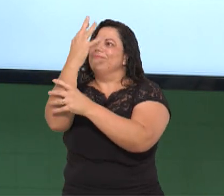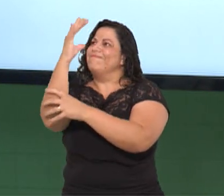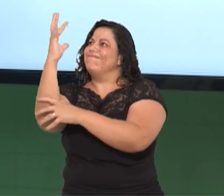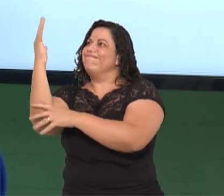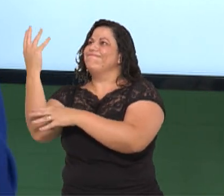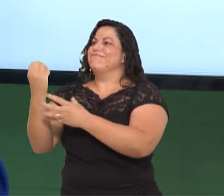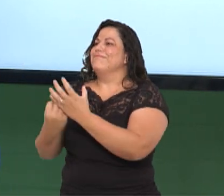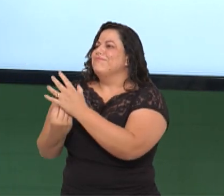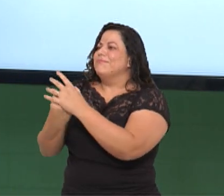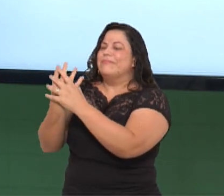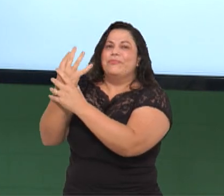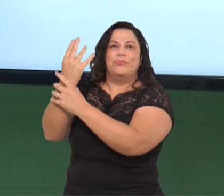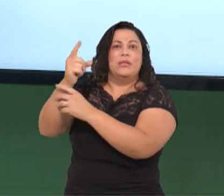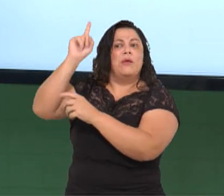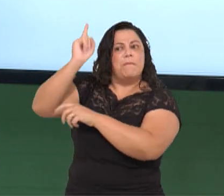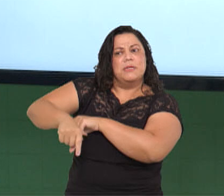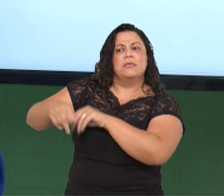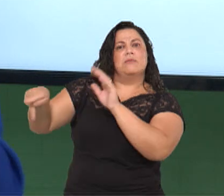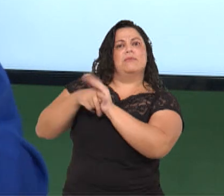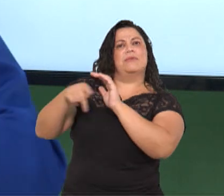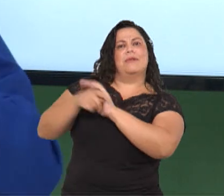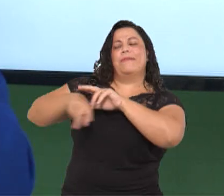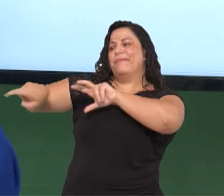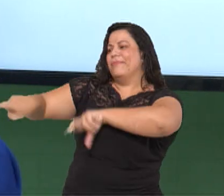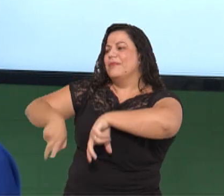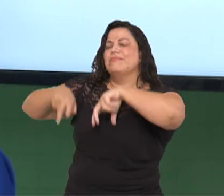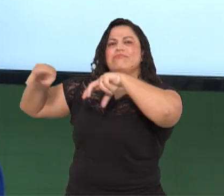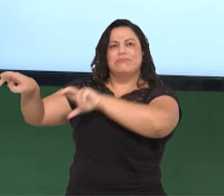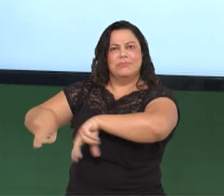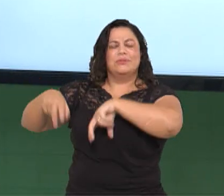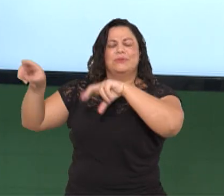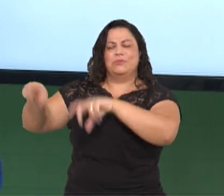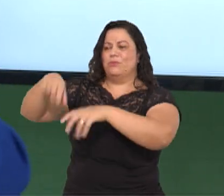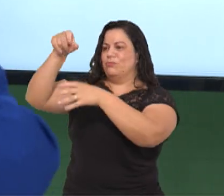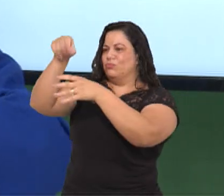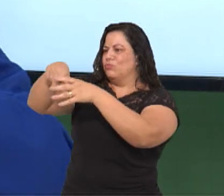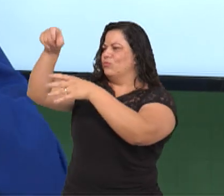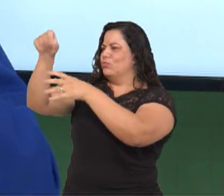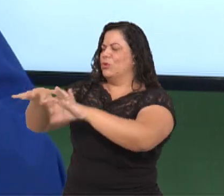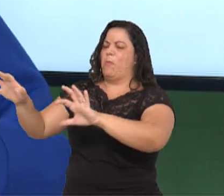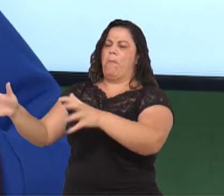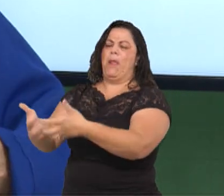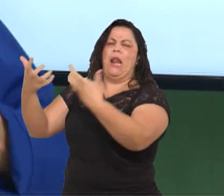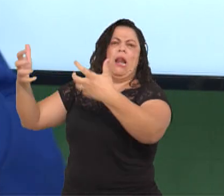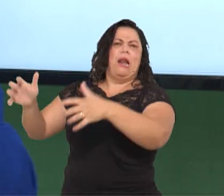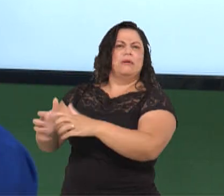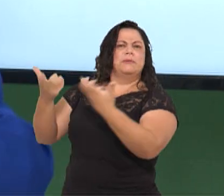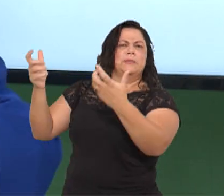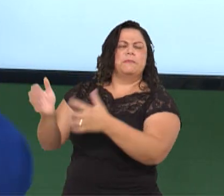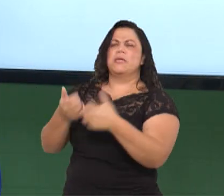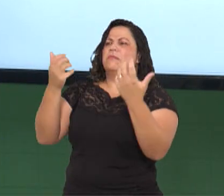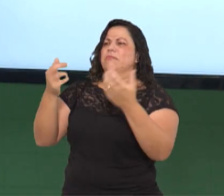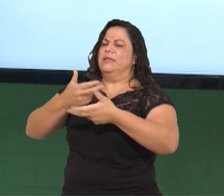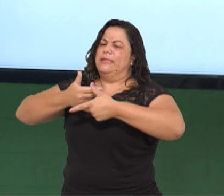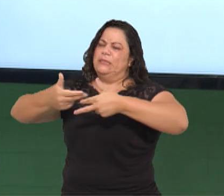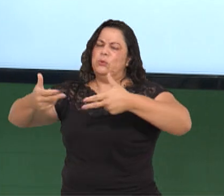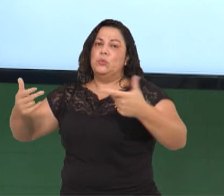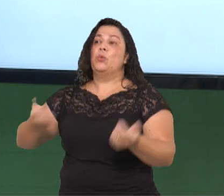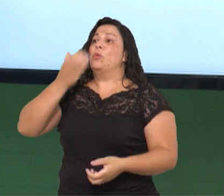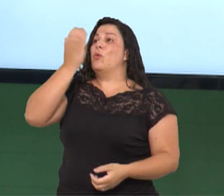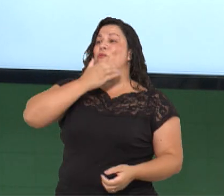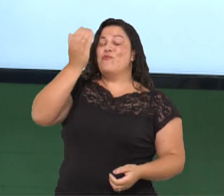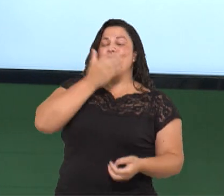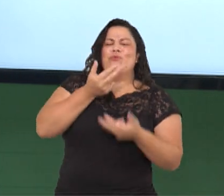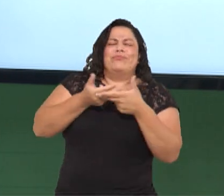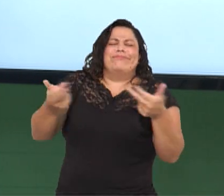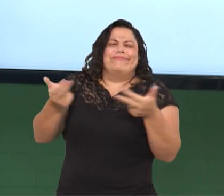desenvolverem, principalmente na agricultura, porque a gente quer plantas, verduras, legumes, frutas de qualidade para a